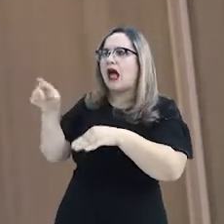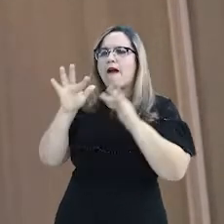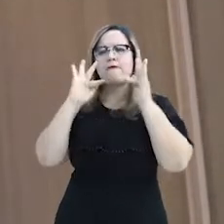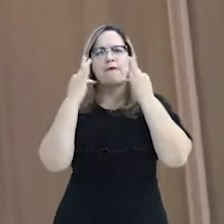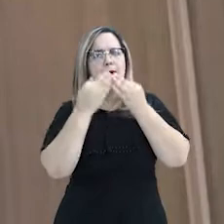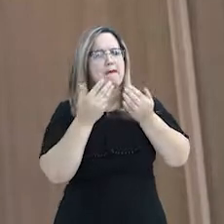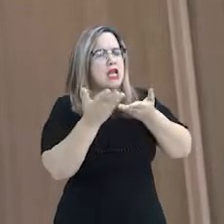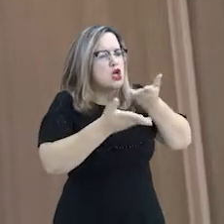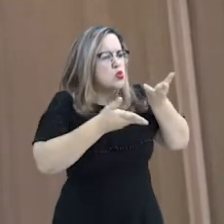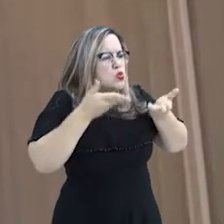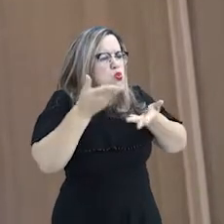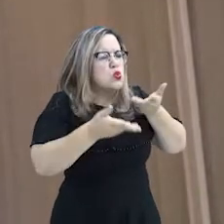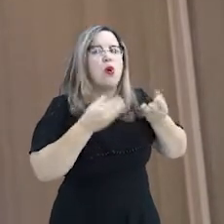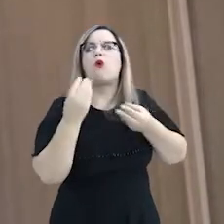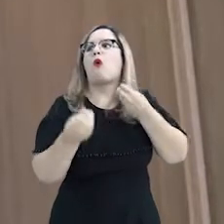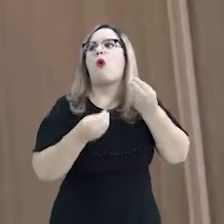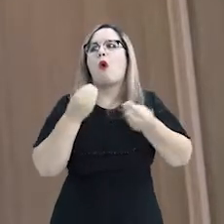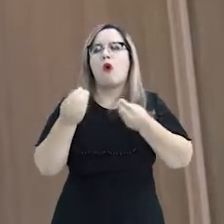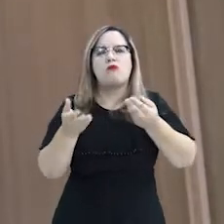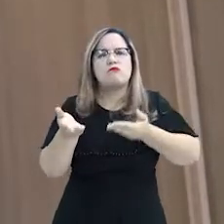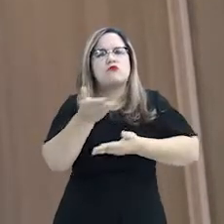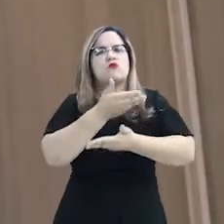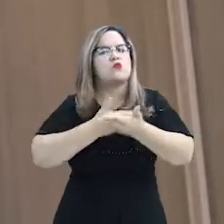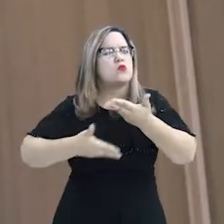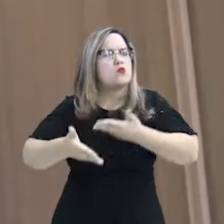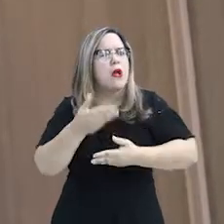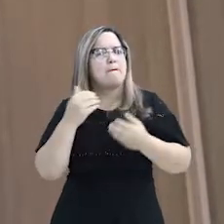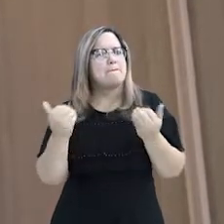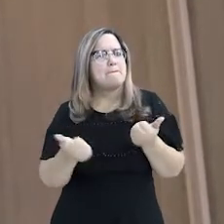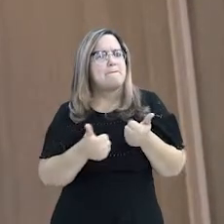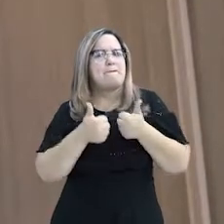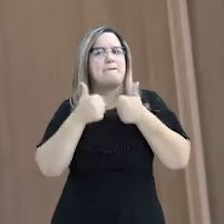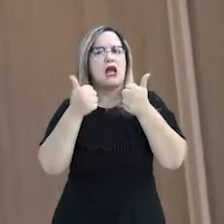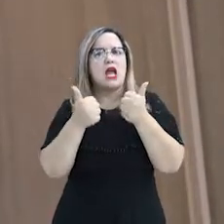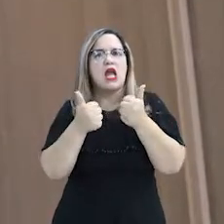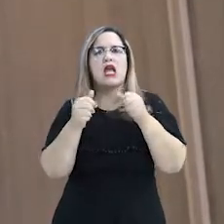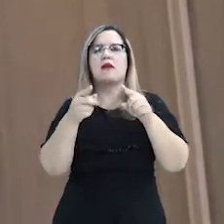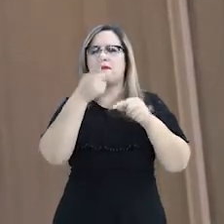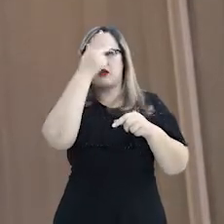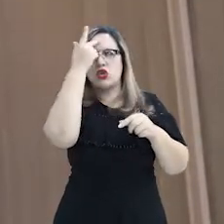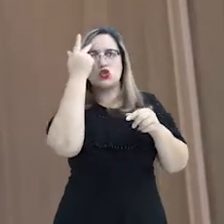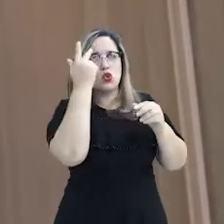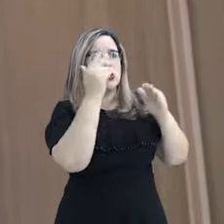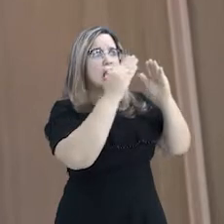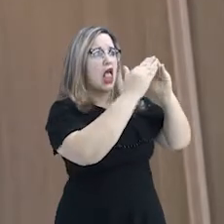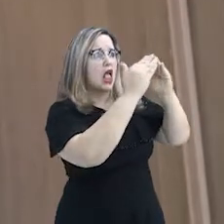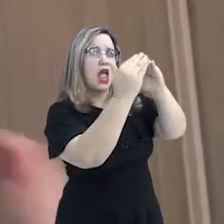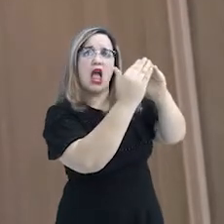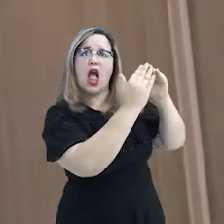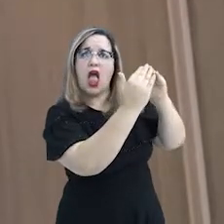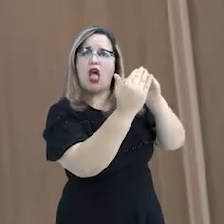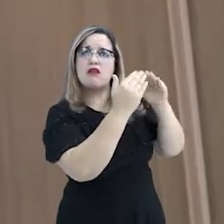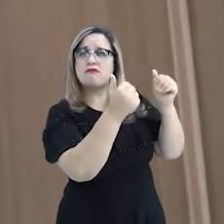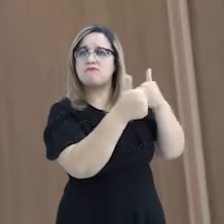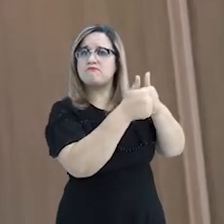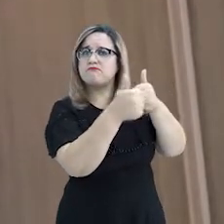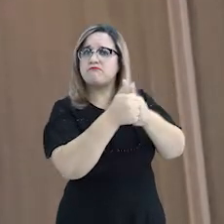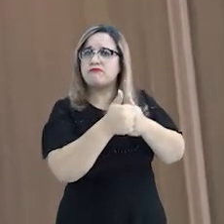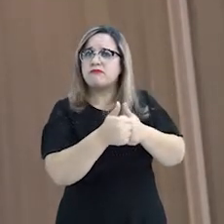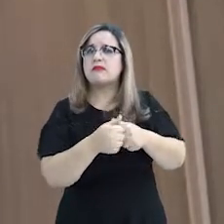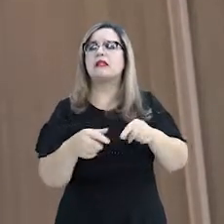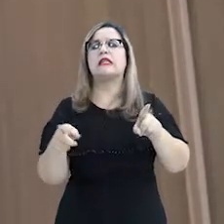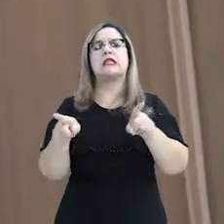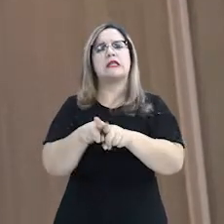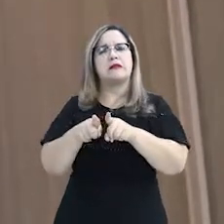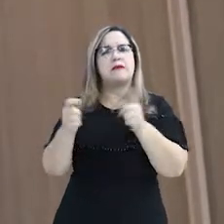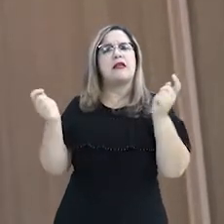conviver com a sua família. É preciso que ele tenha condições de se relacionar bem com seus vizinhos. É preciso